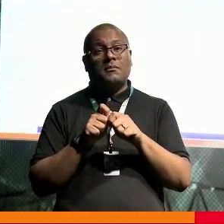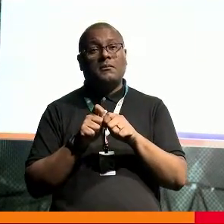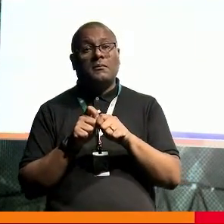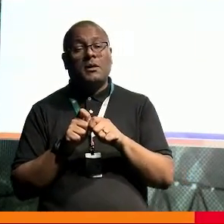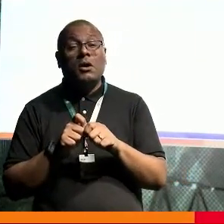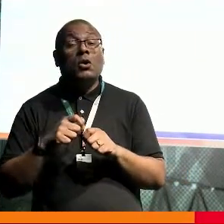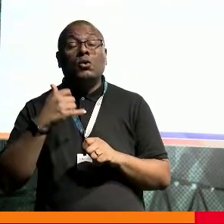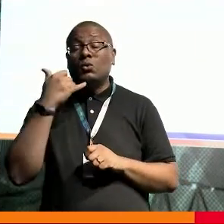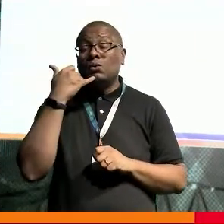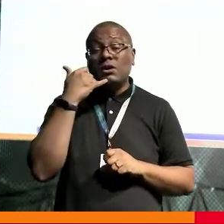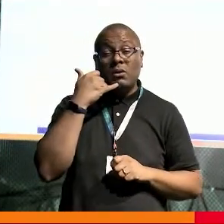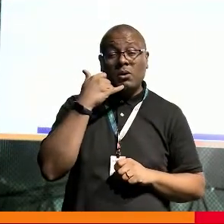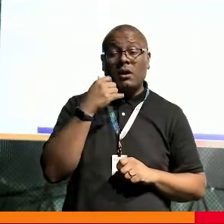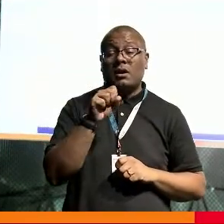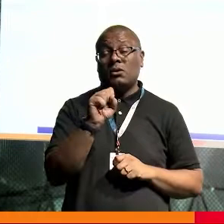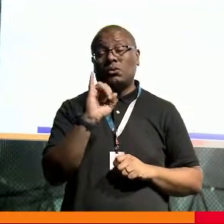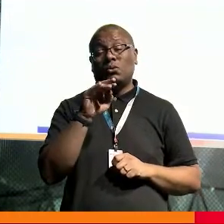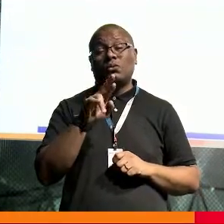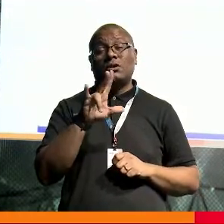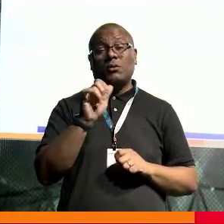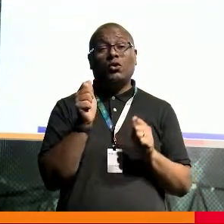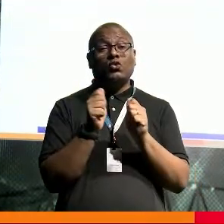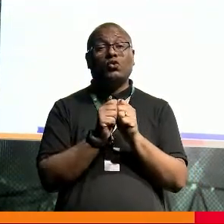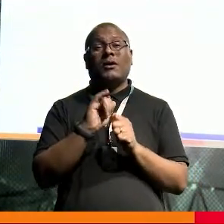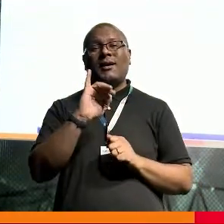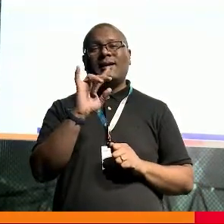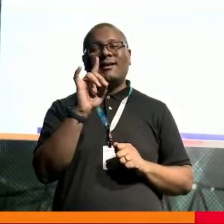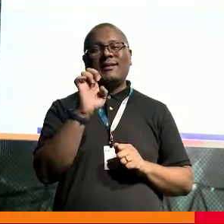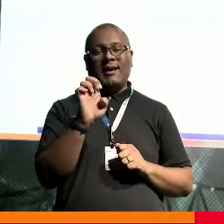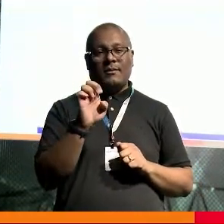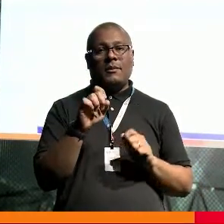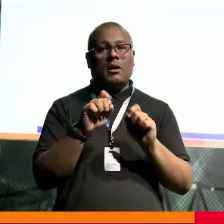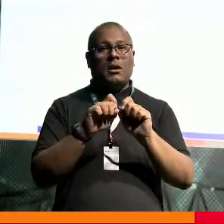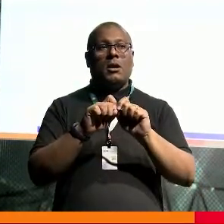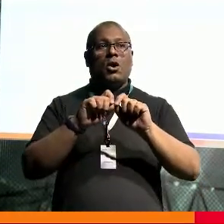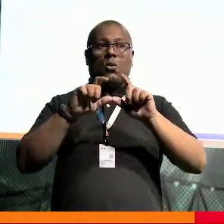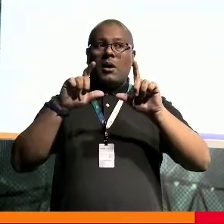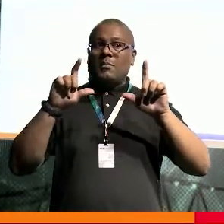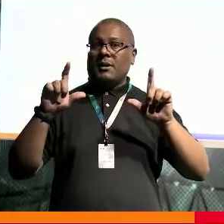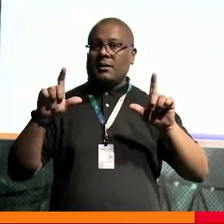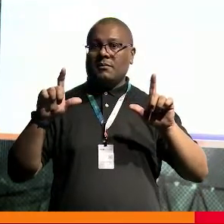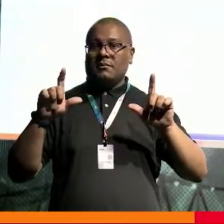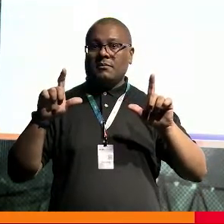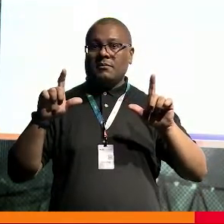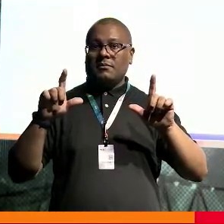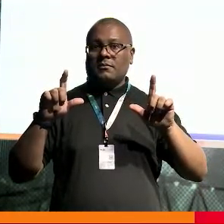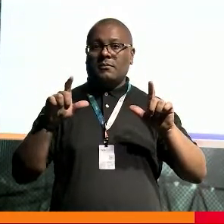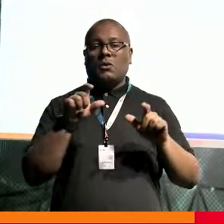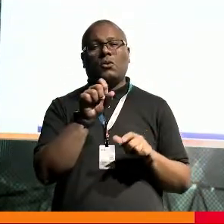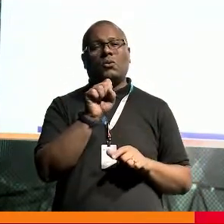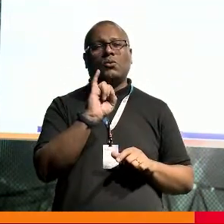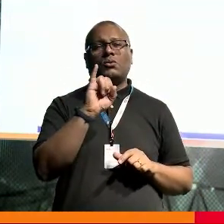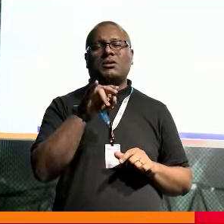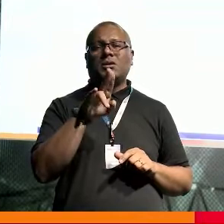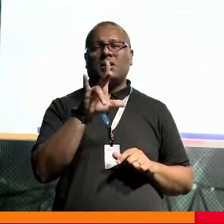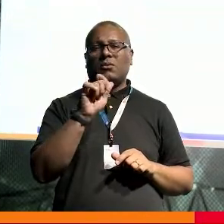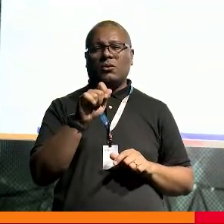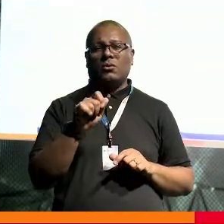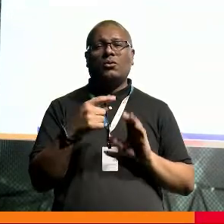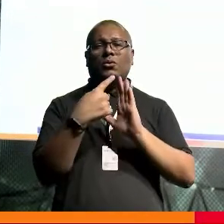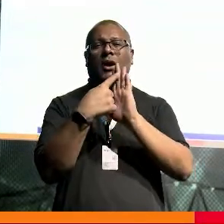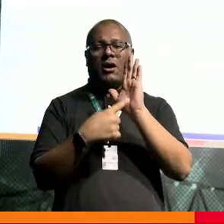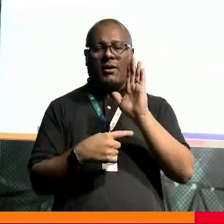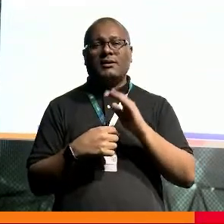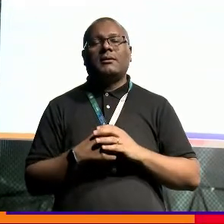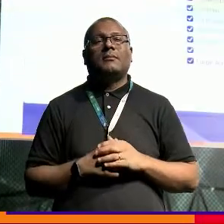no celular, no simulador, junto com a IDE. Aqui eu abri um simulador aqui do iOS.